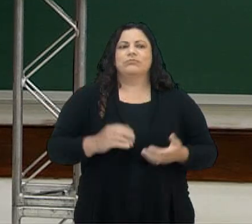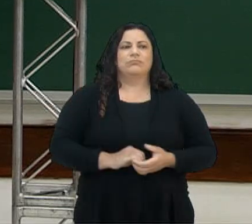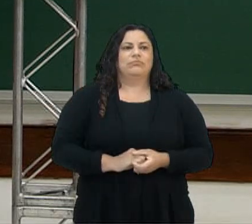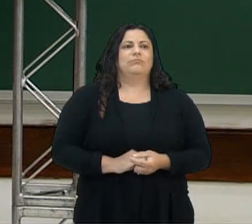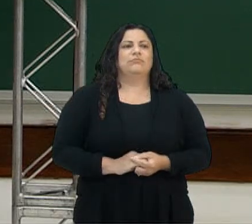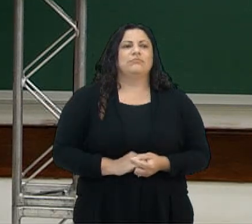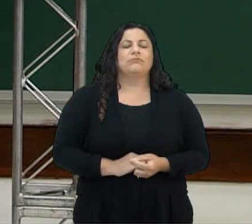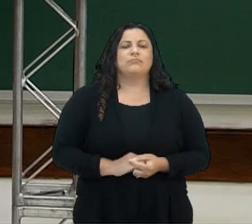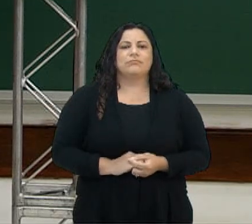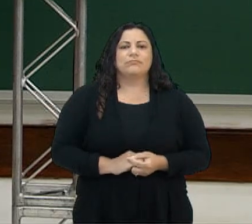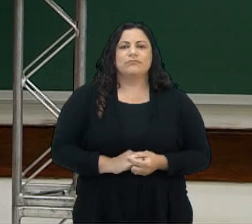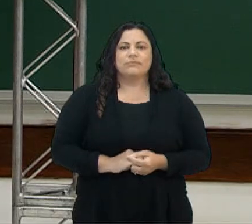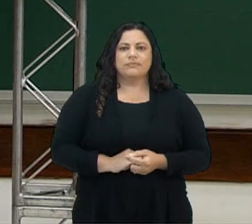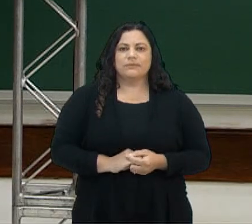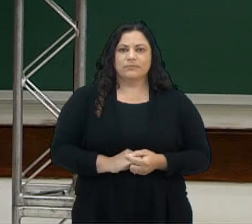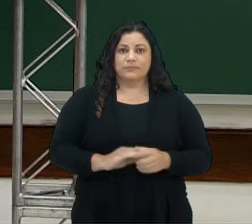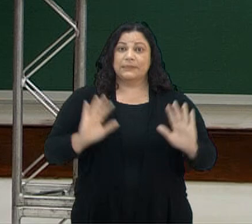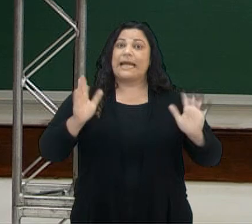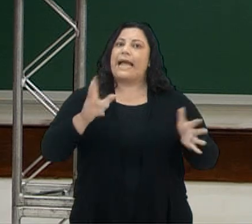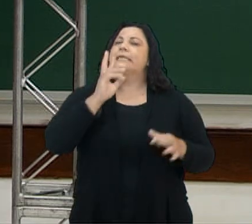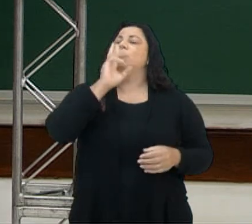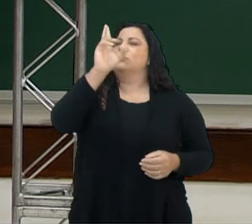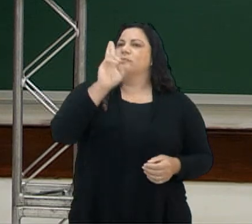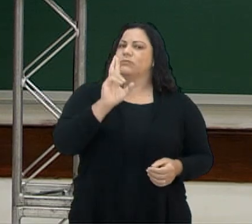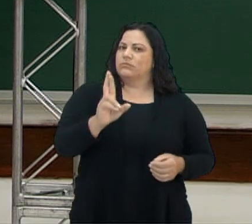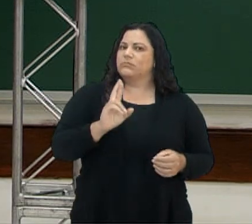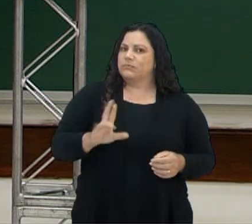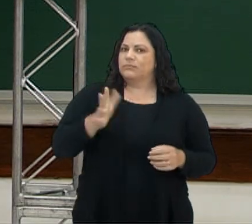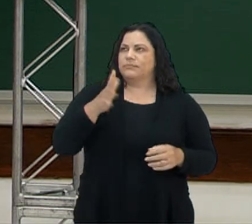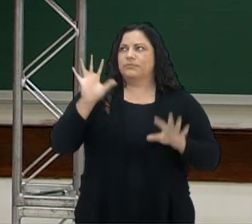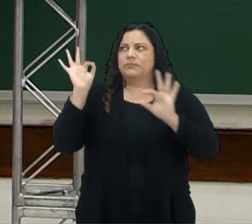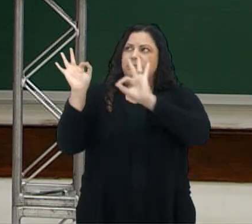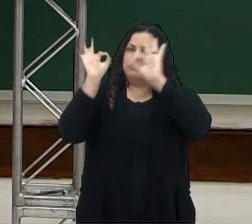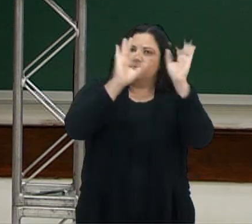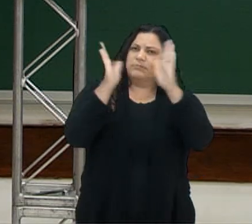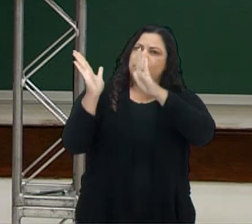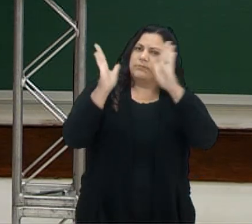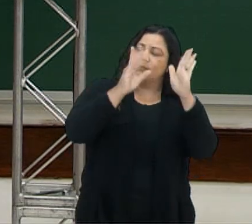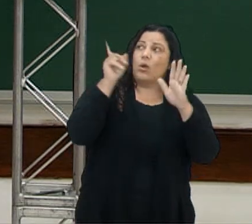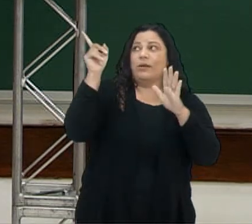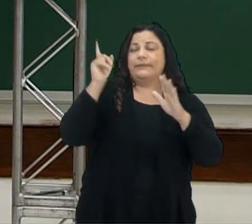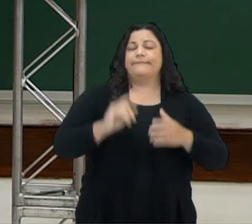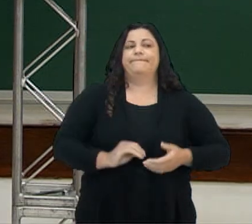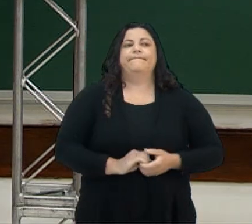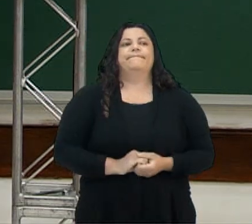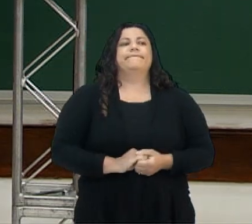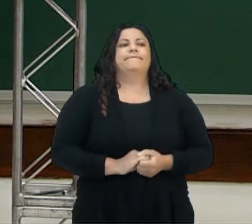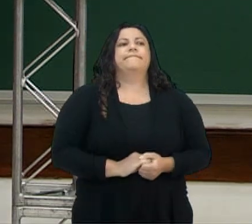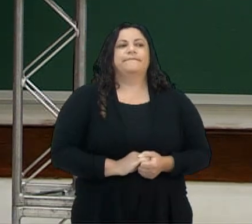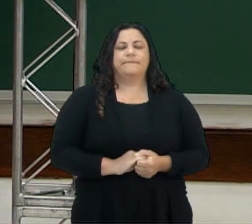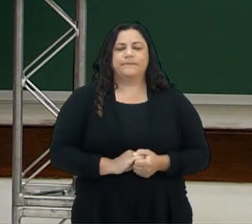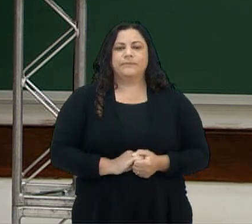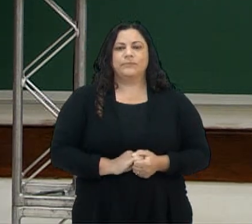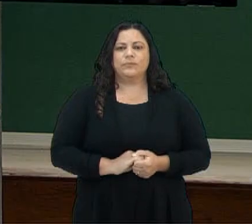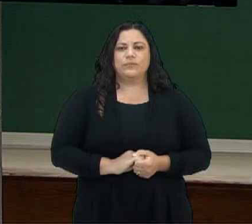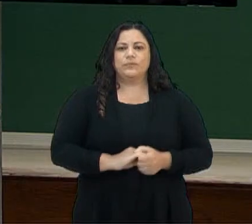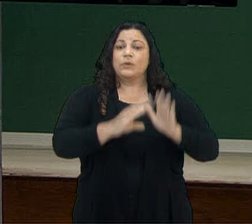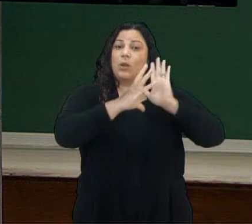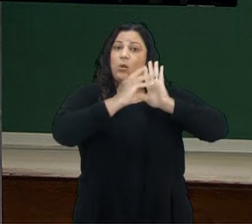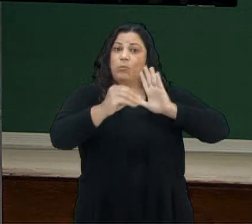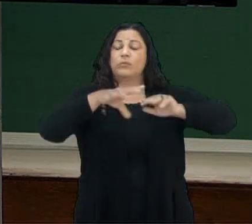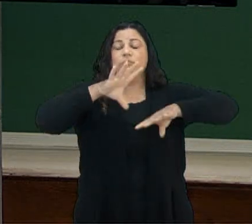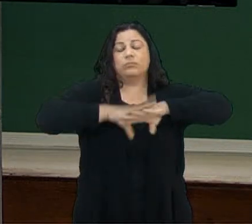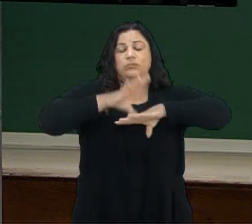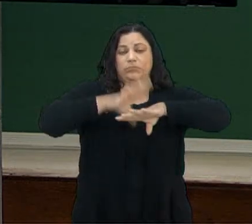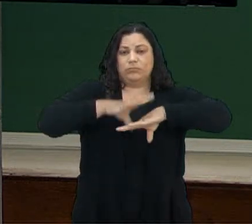vamos lá. Aqui eu resolvi mais ou menos, mas eu vou fazer com vocês aqui no quadro também. Ó, o modelo matemático para o